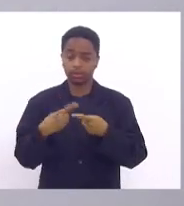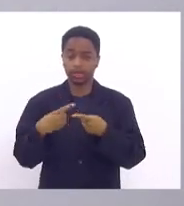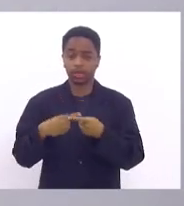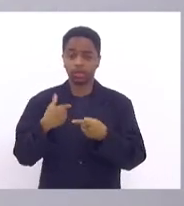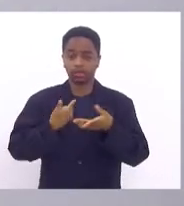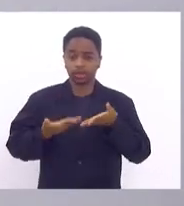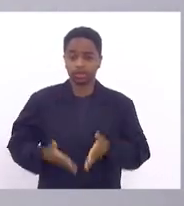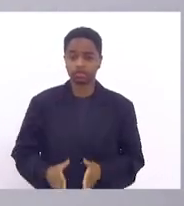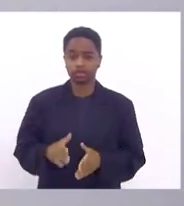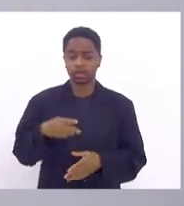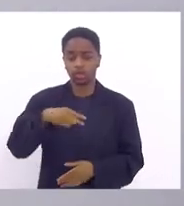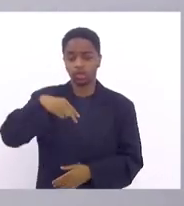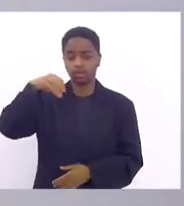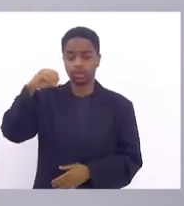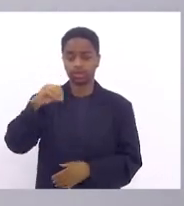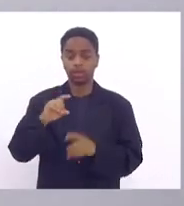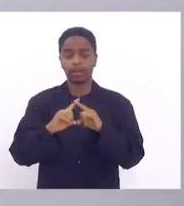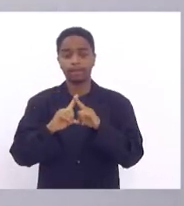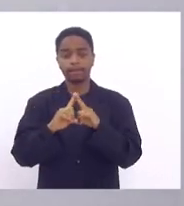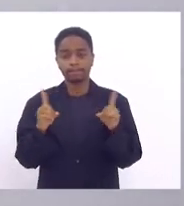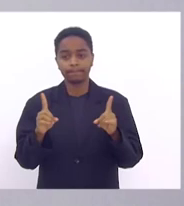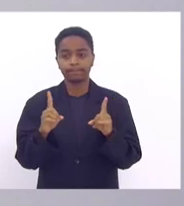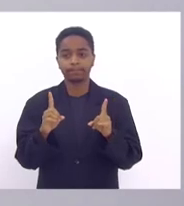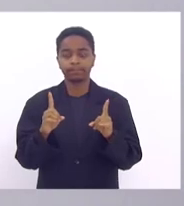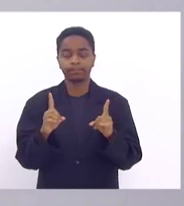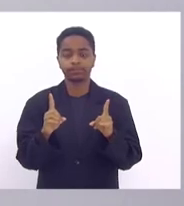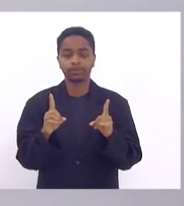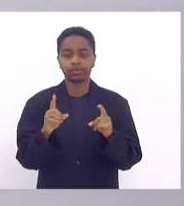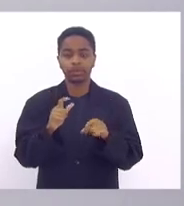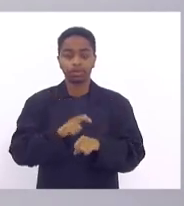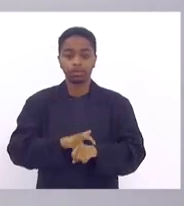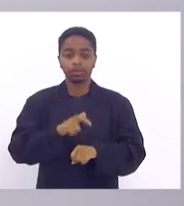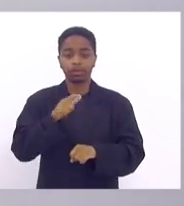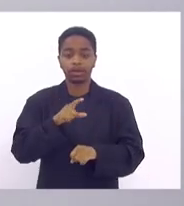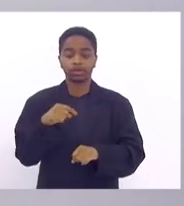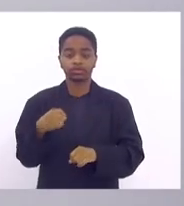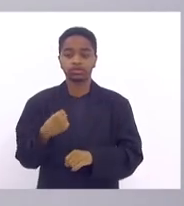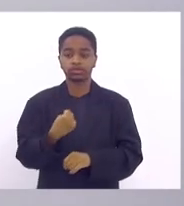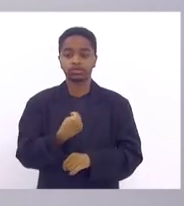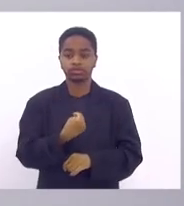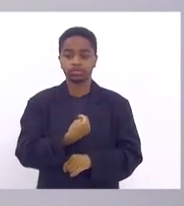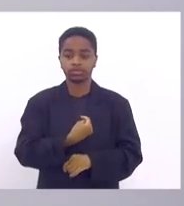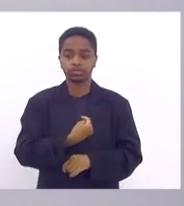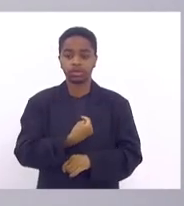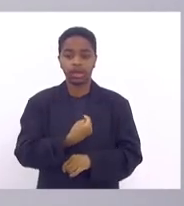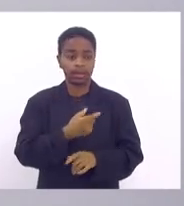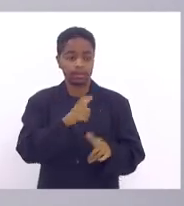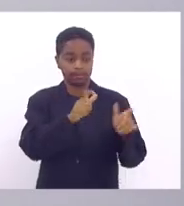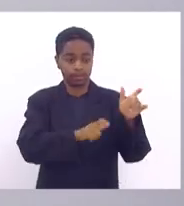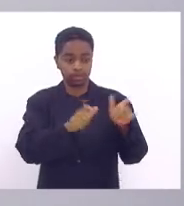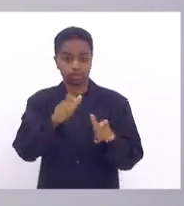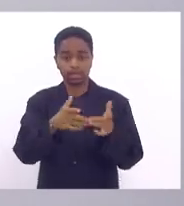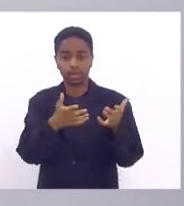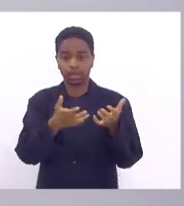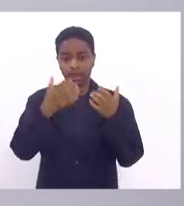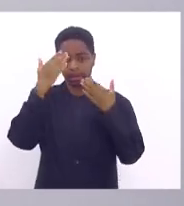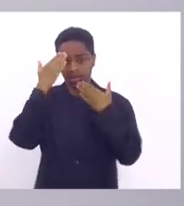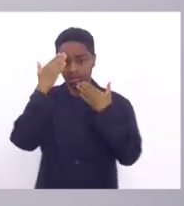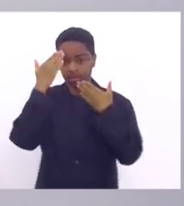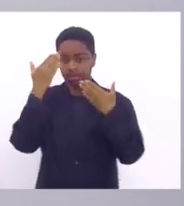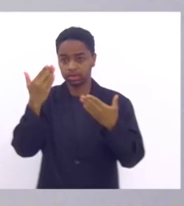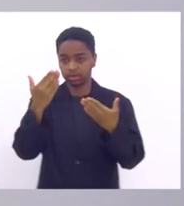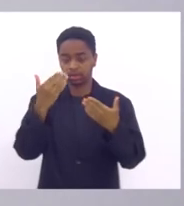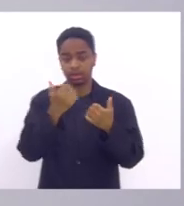nordestina e e naquela naquele feito naquele momento não deu os ferandes queriam agradecer